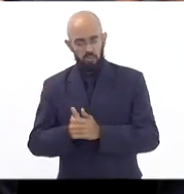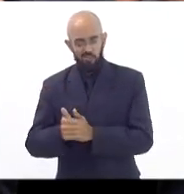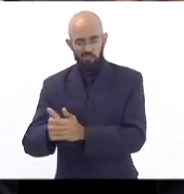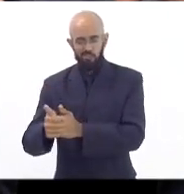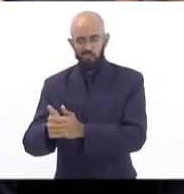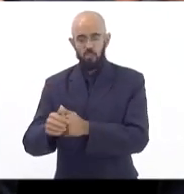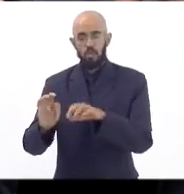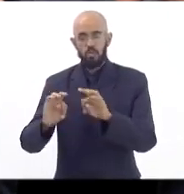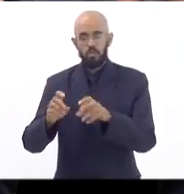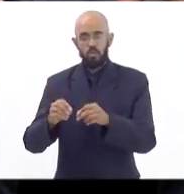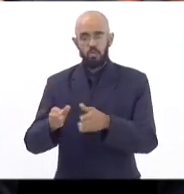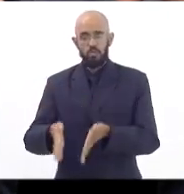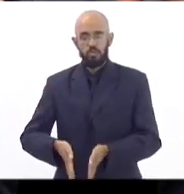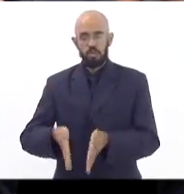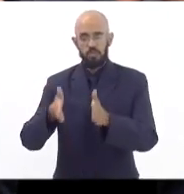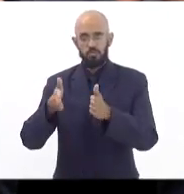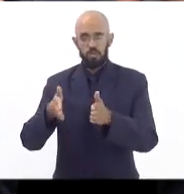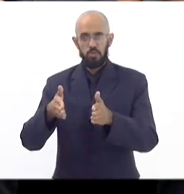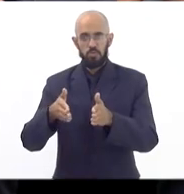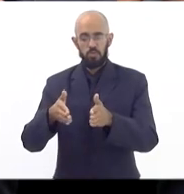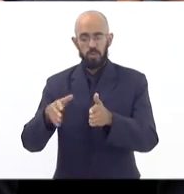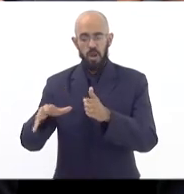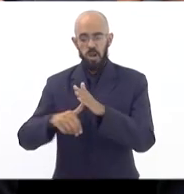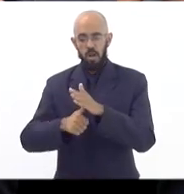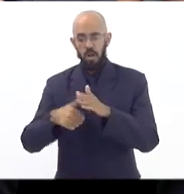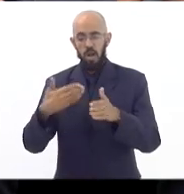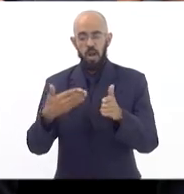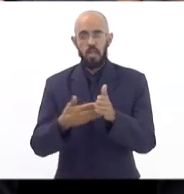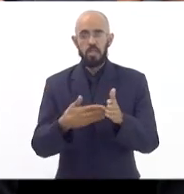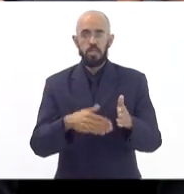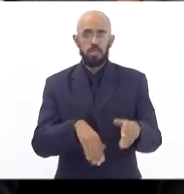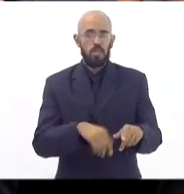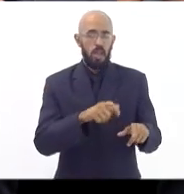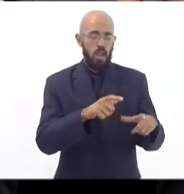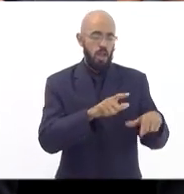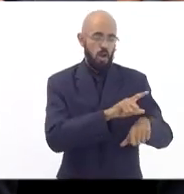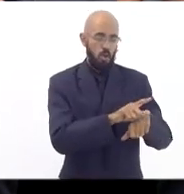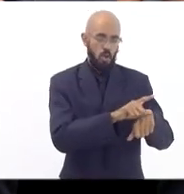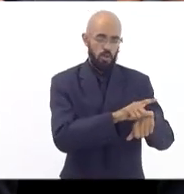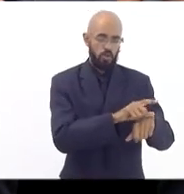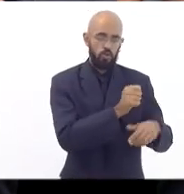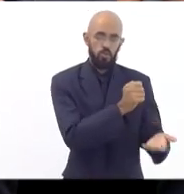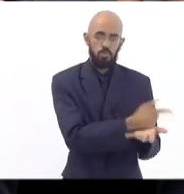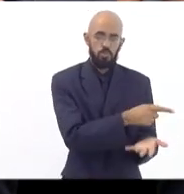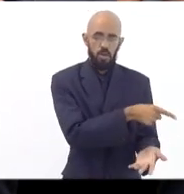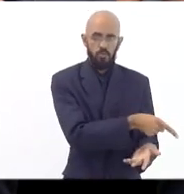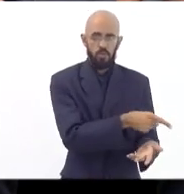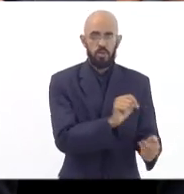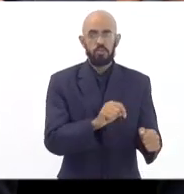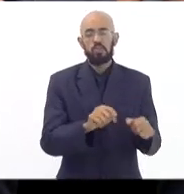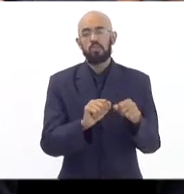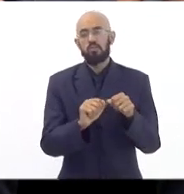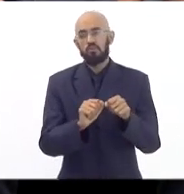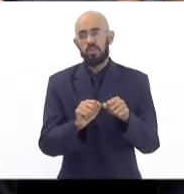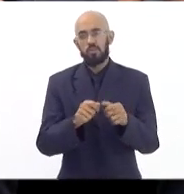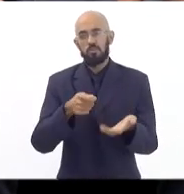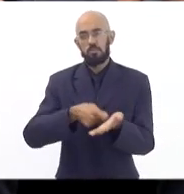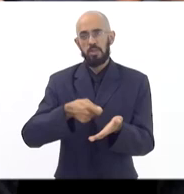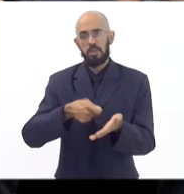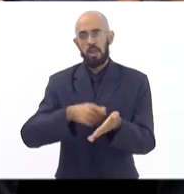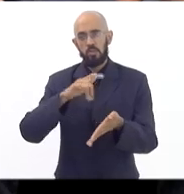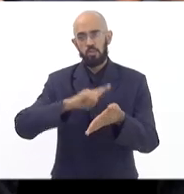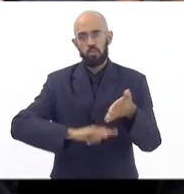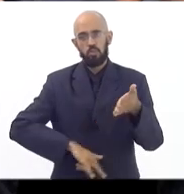caminho da subtração até o grande receptador isso culminou no cumprimento de mandado de busca e apreensão